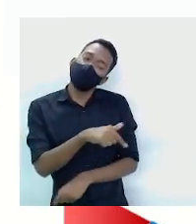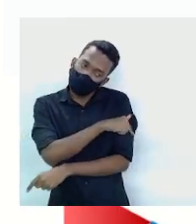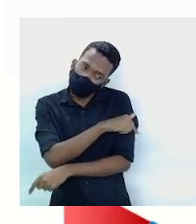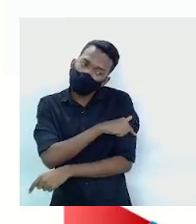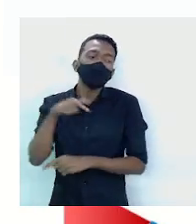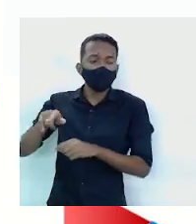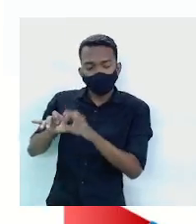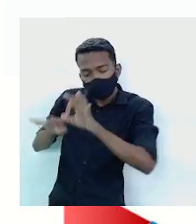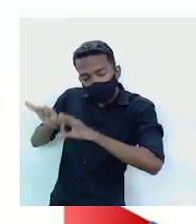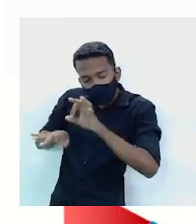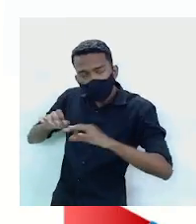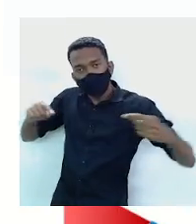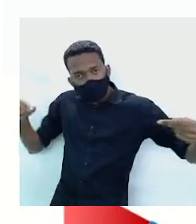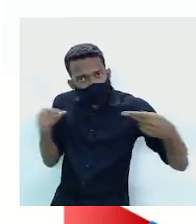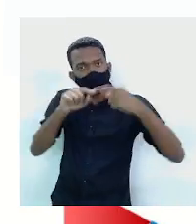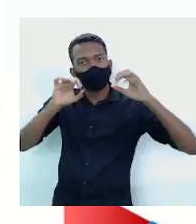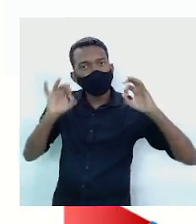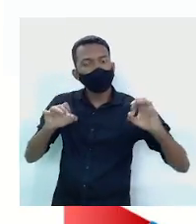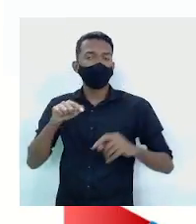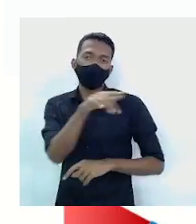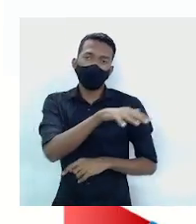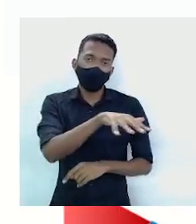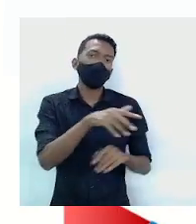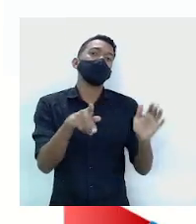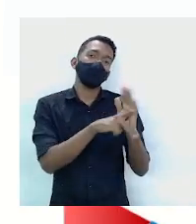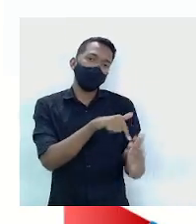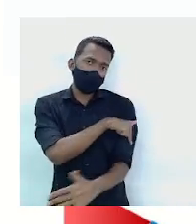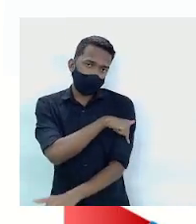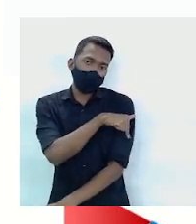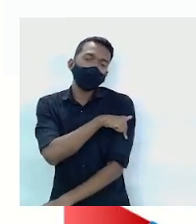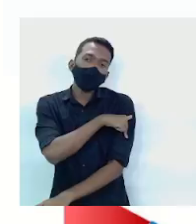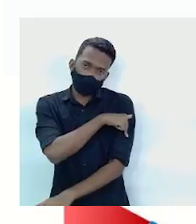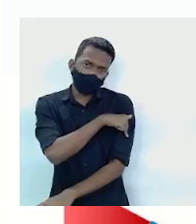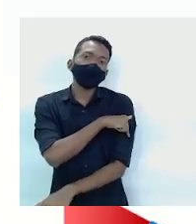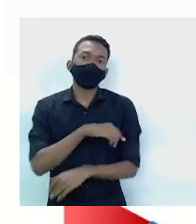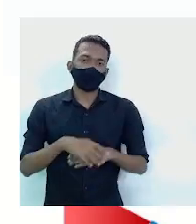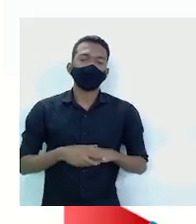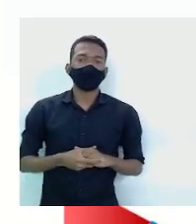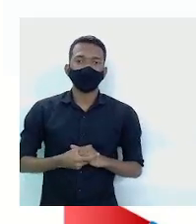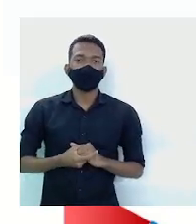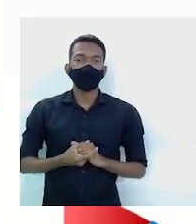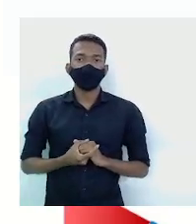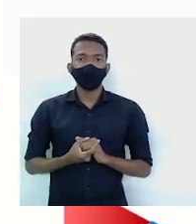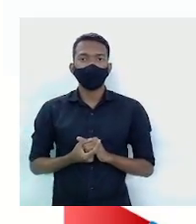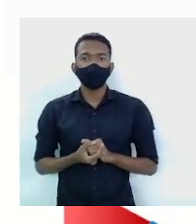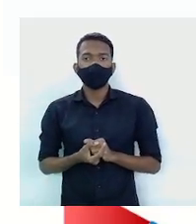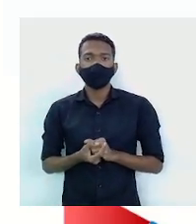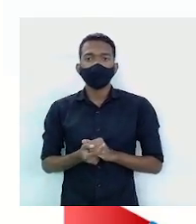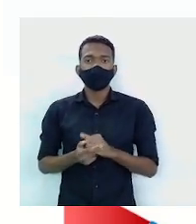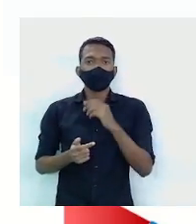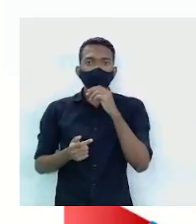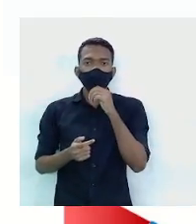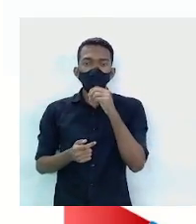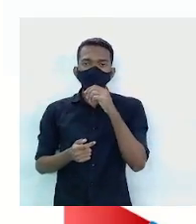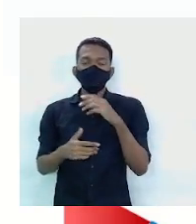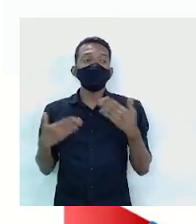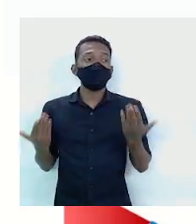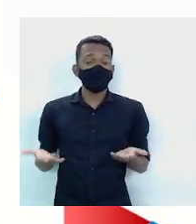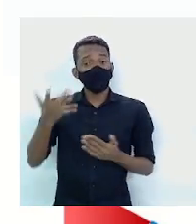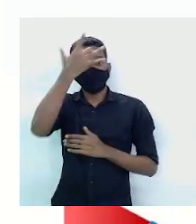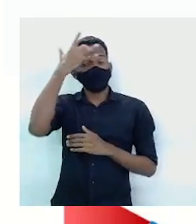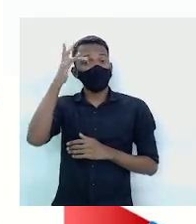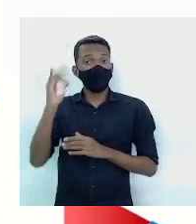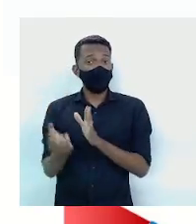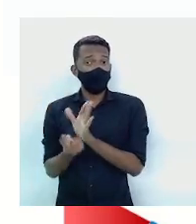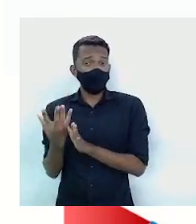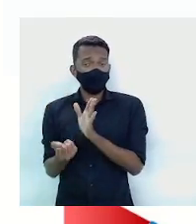está sendo produzido é o público formado pelos alunos de 7º ano. Então, a pessoa que vai produzir o conteúdo vai ter